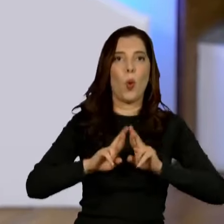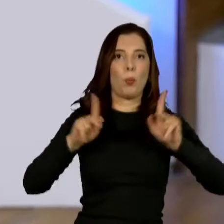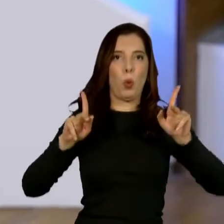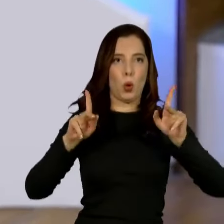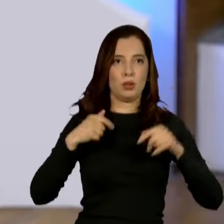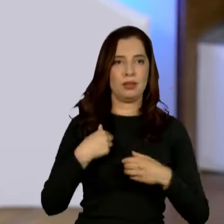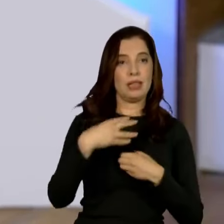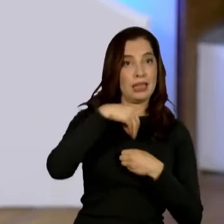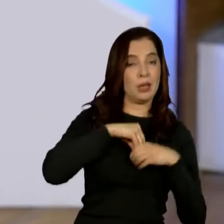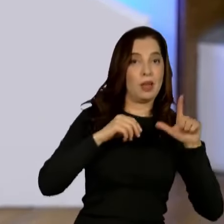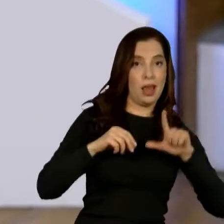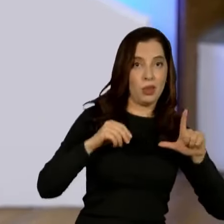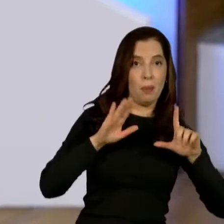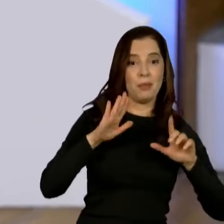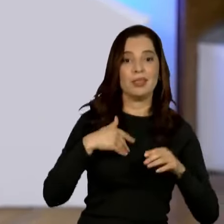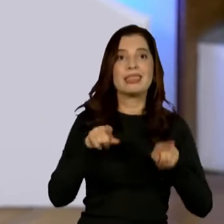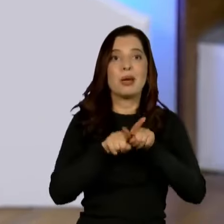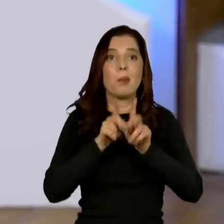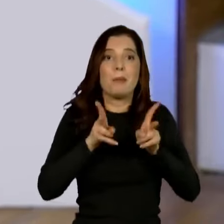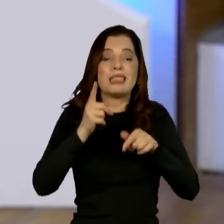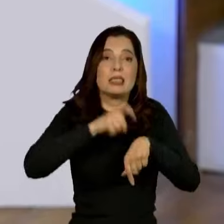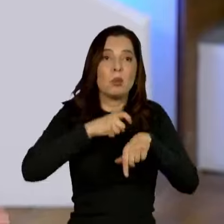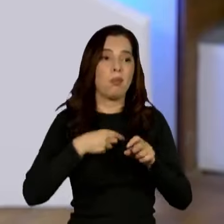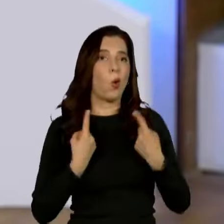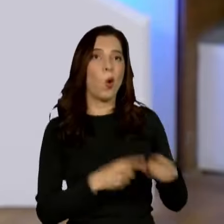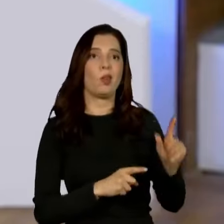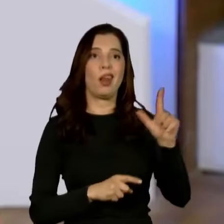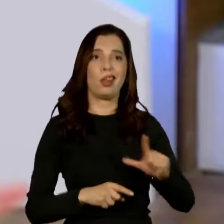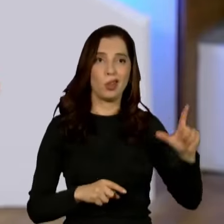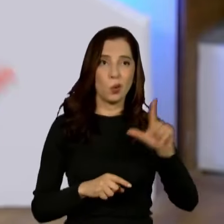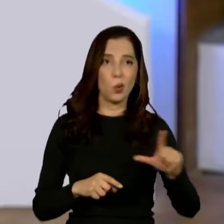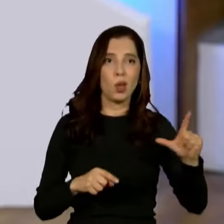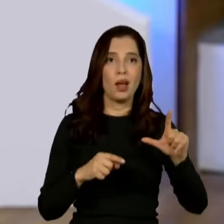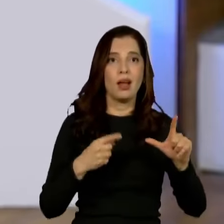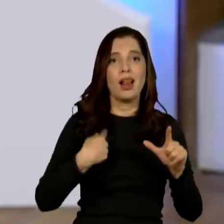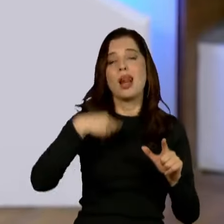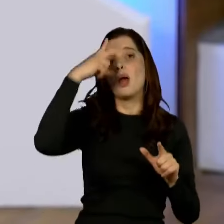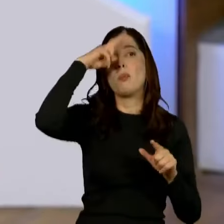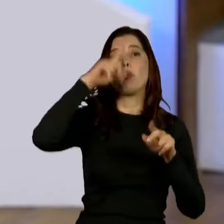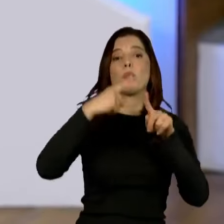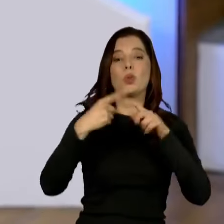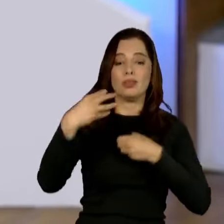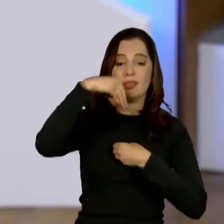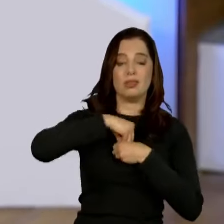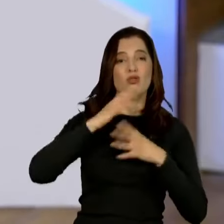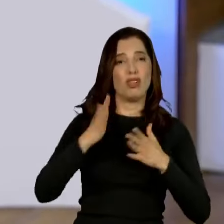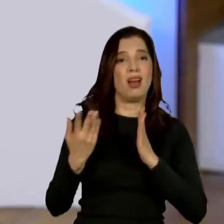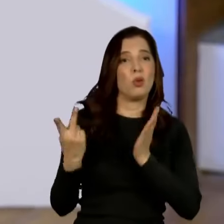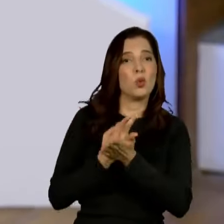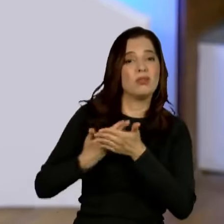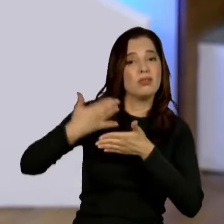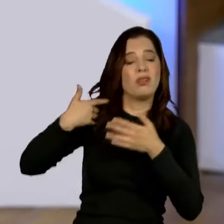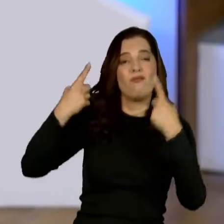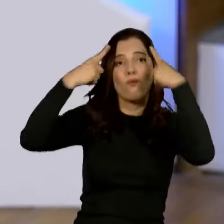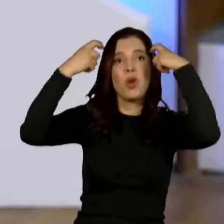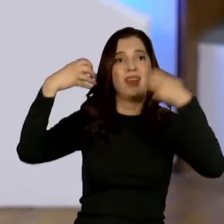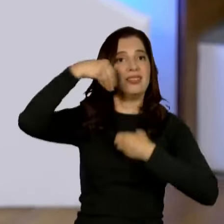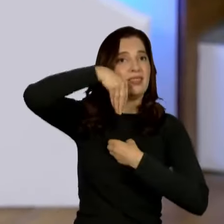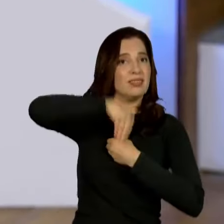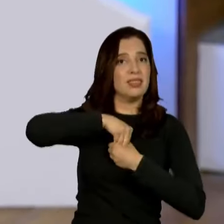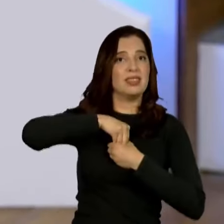literatura, mas de ser contra a literatura, de não esquecer que a literatura, ela nos havia também produzido da violência, sobre nós.